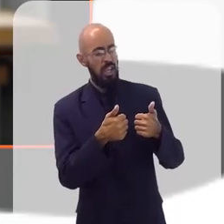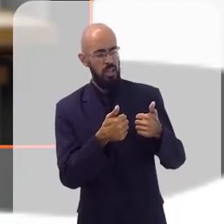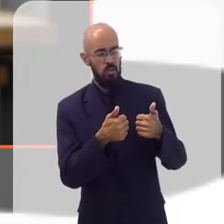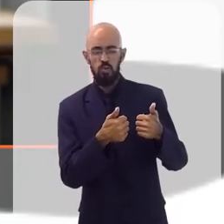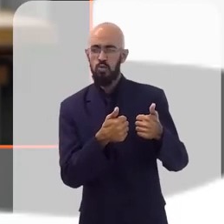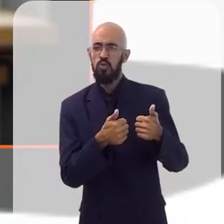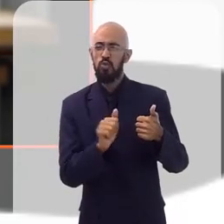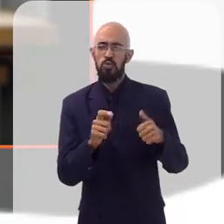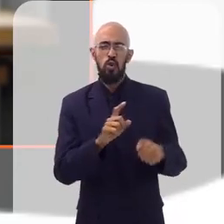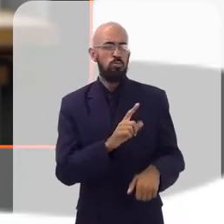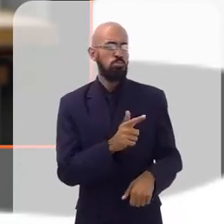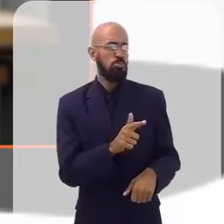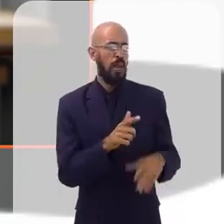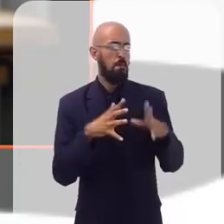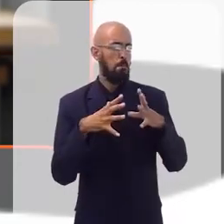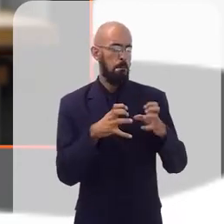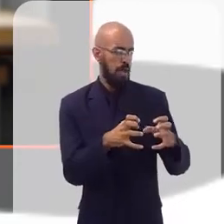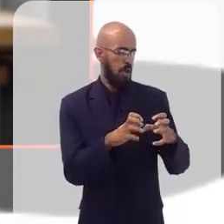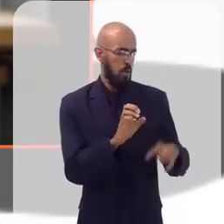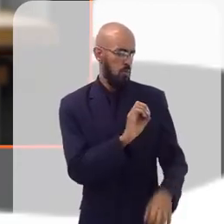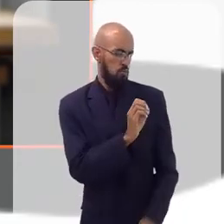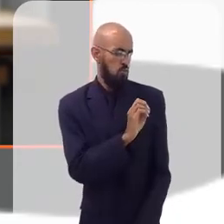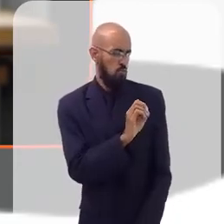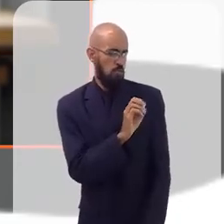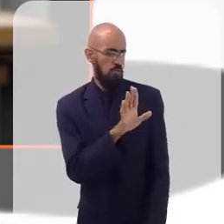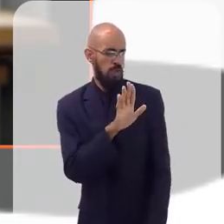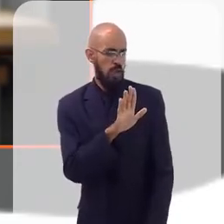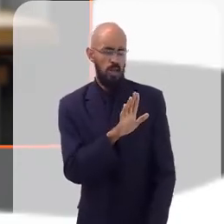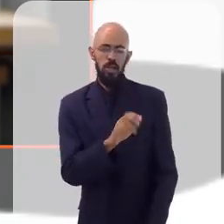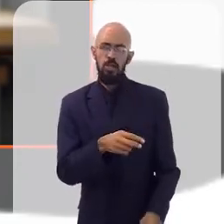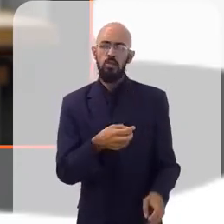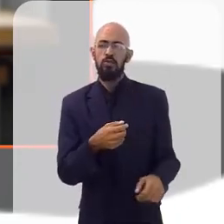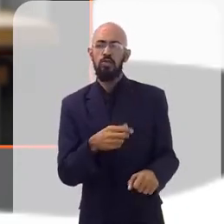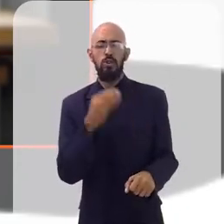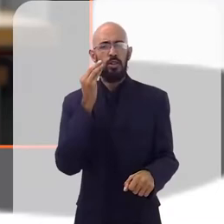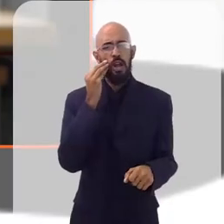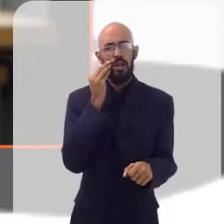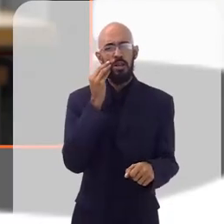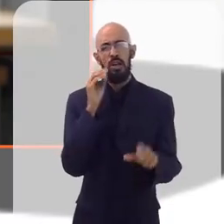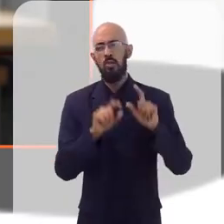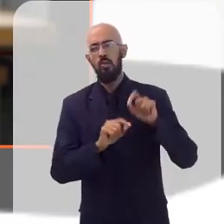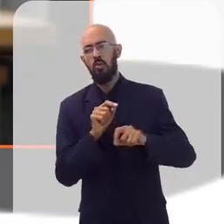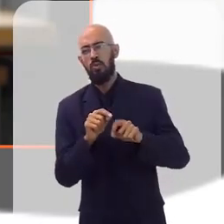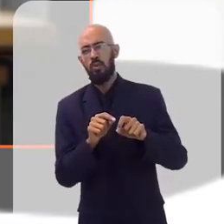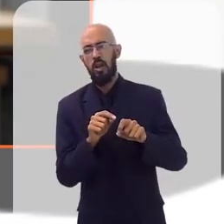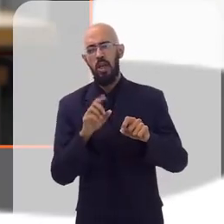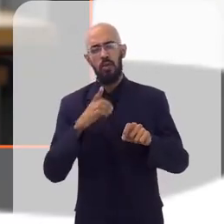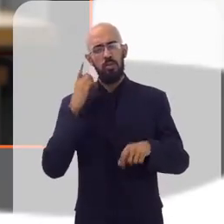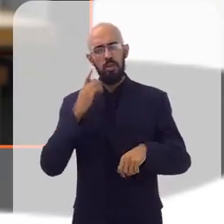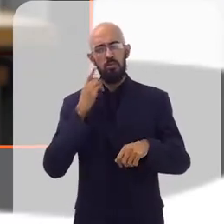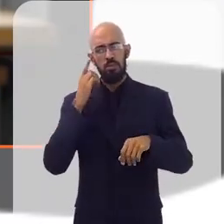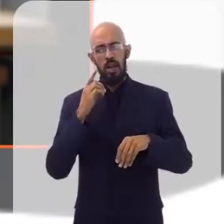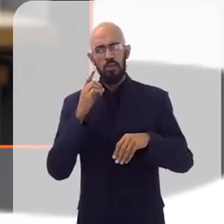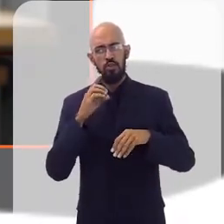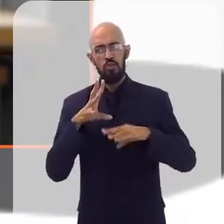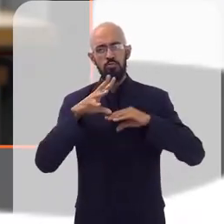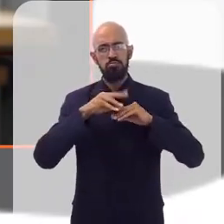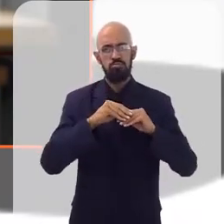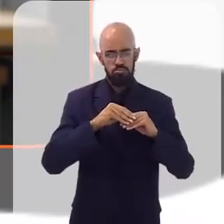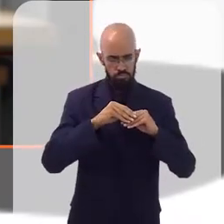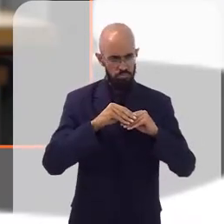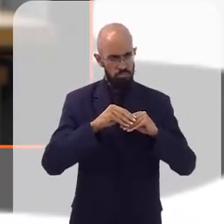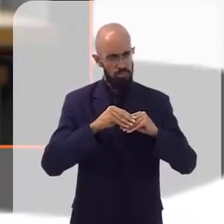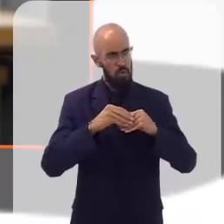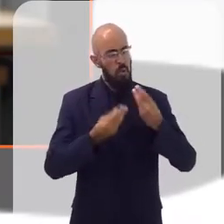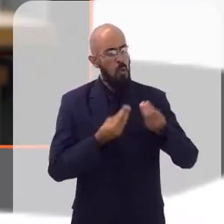o Senhor passa bem O senhor não tem assim músicas com ninguém tolera aquele que procura né o deputado de uma composição